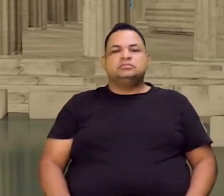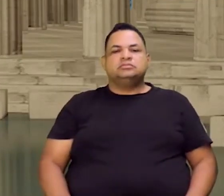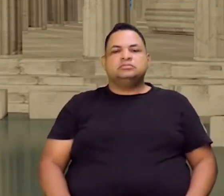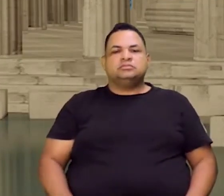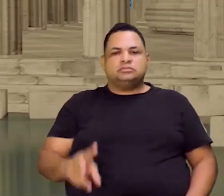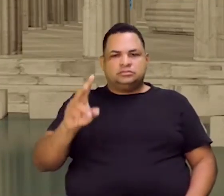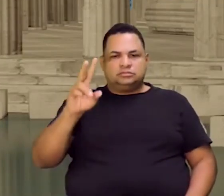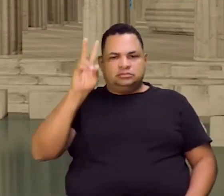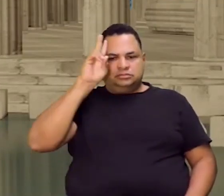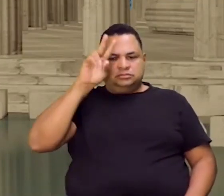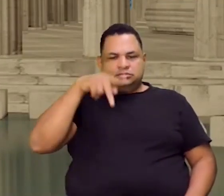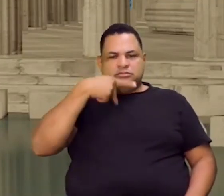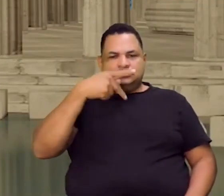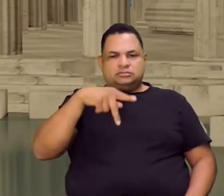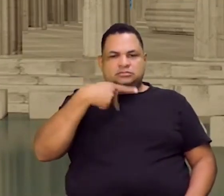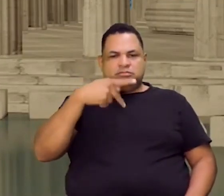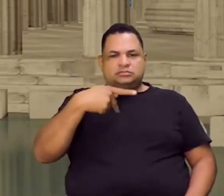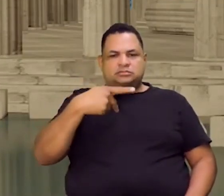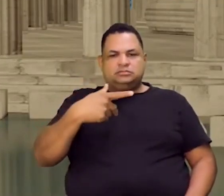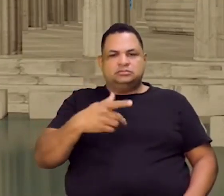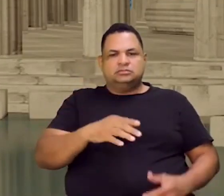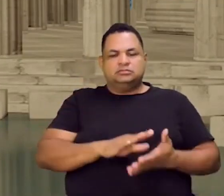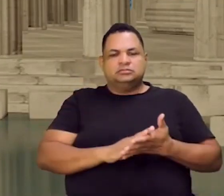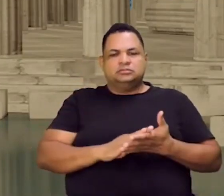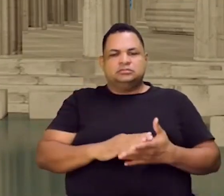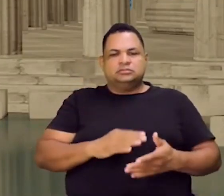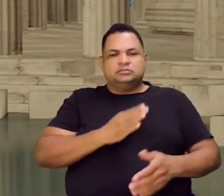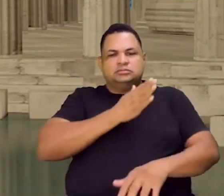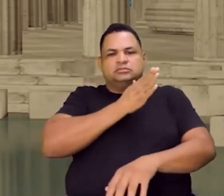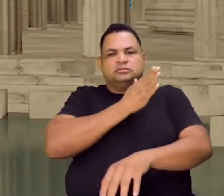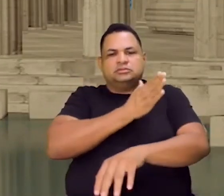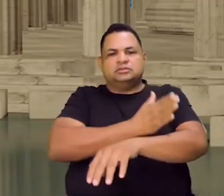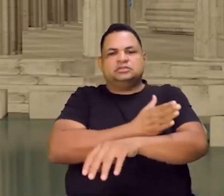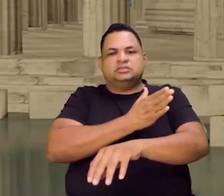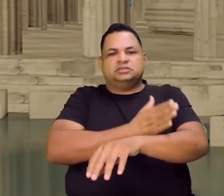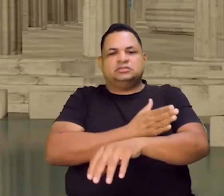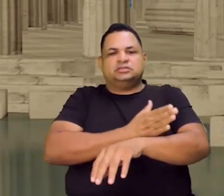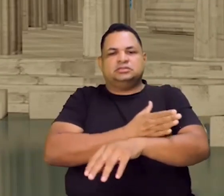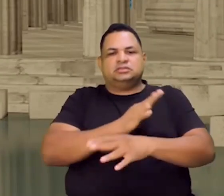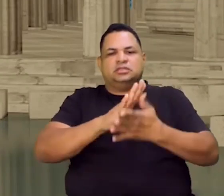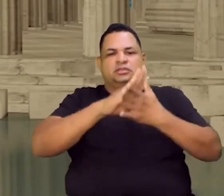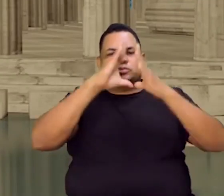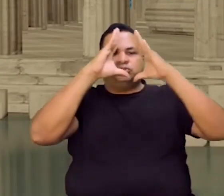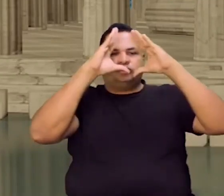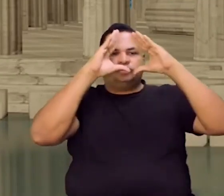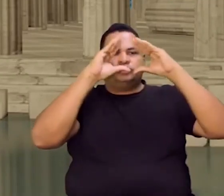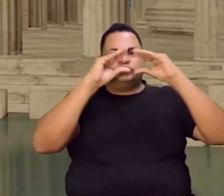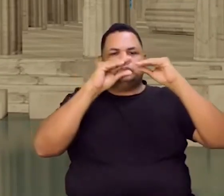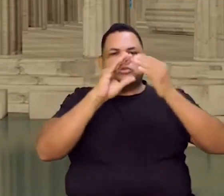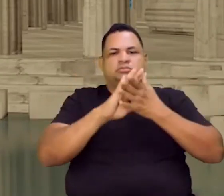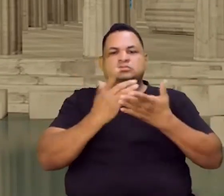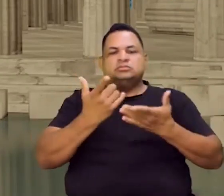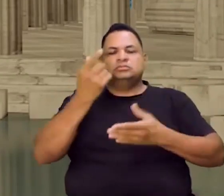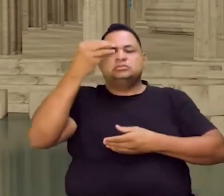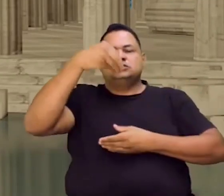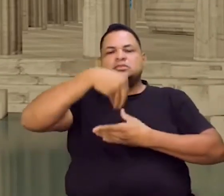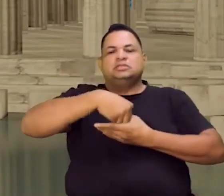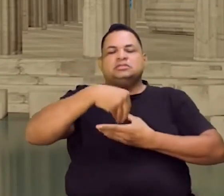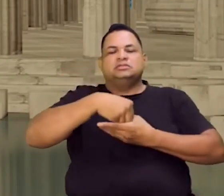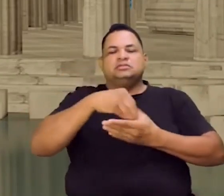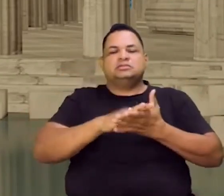falam, a Idade das Trevas da Idade Média, ou seja, da escuridão, né, no âmbito da ciência, do